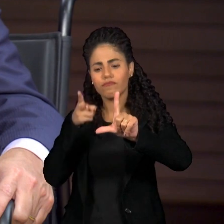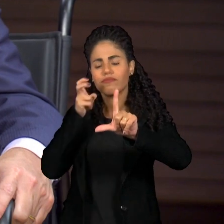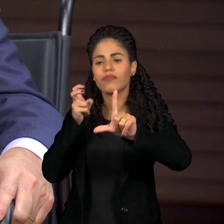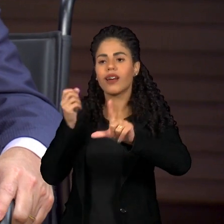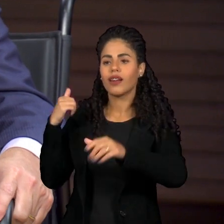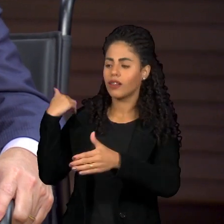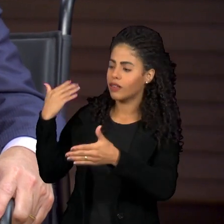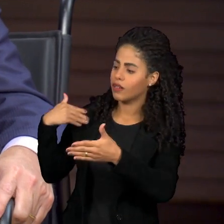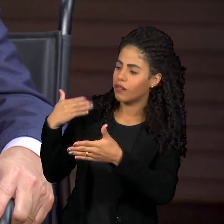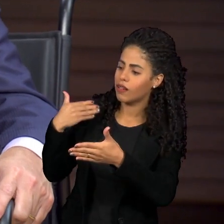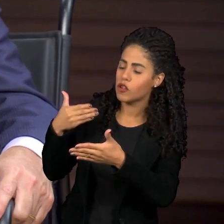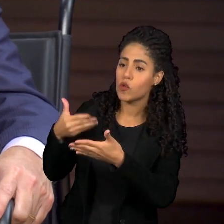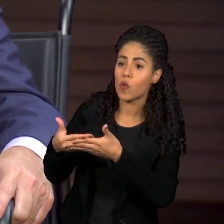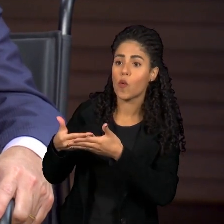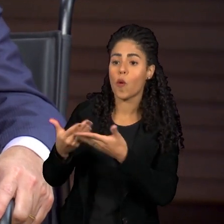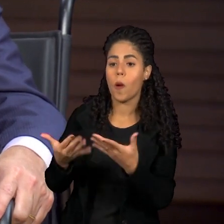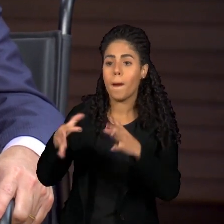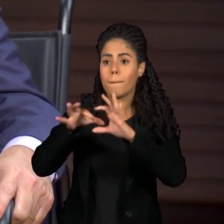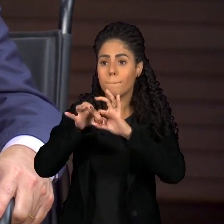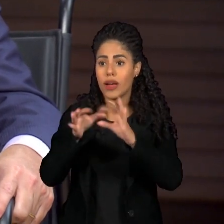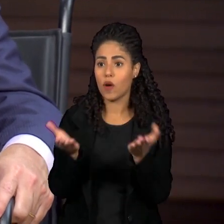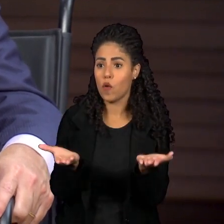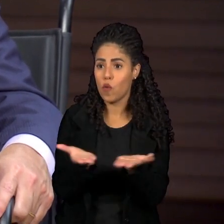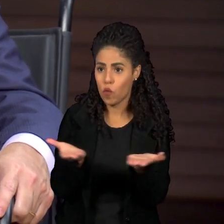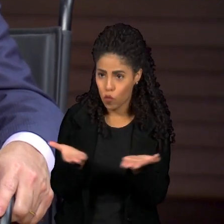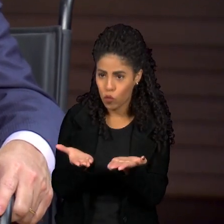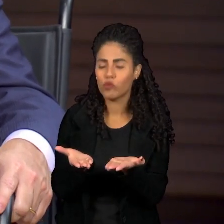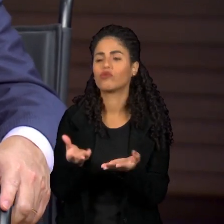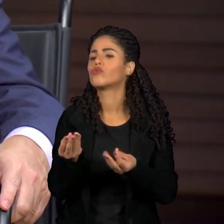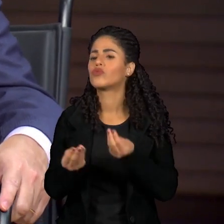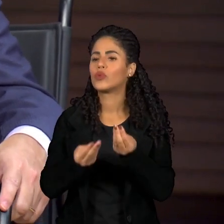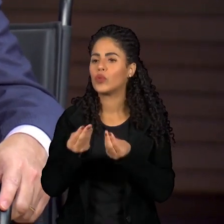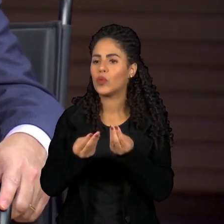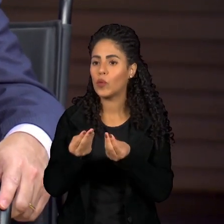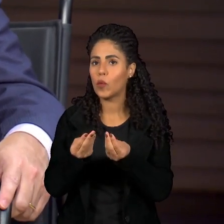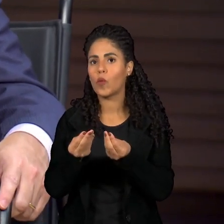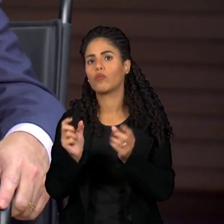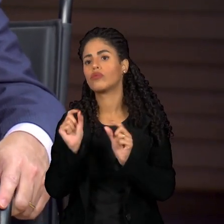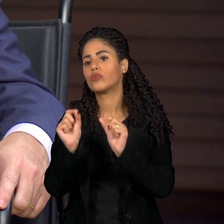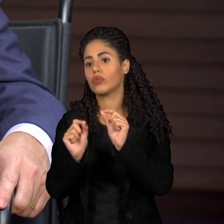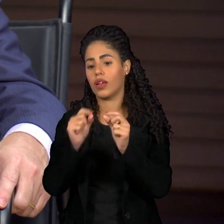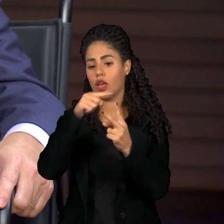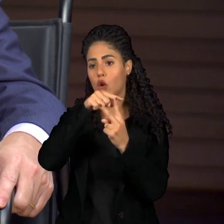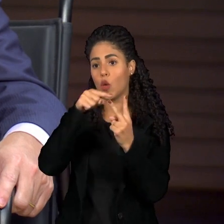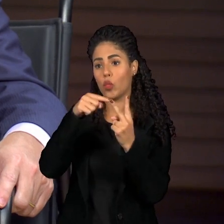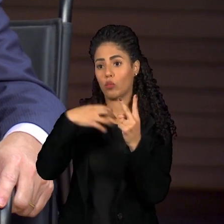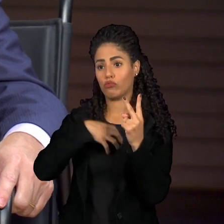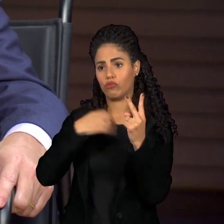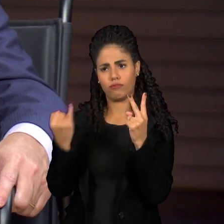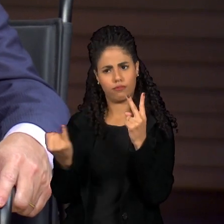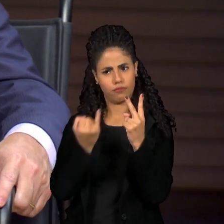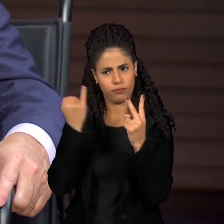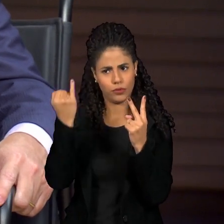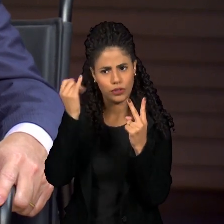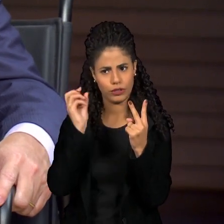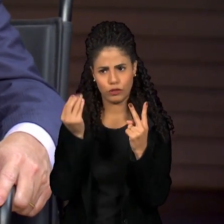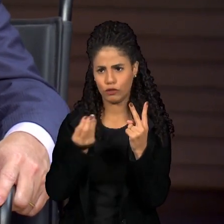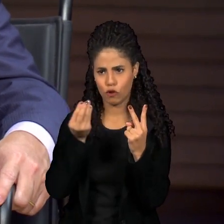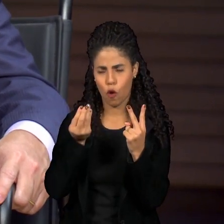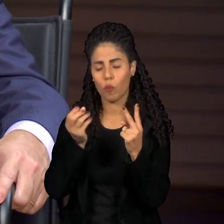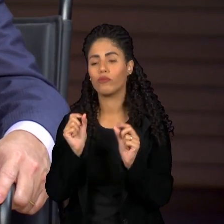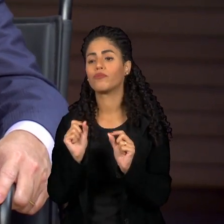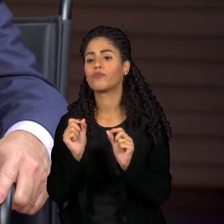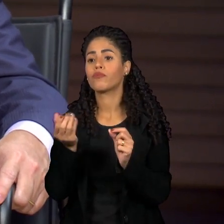tentando fazer a conexão com o debate contemporâneo, eu diria que são duas características importantes aí que